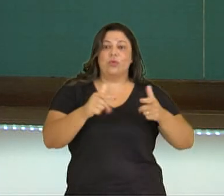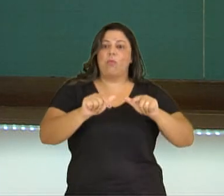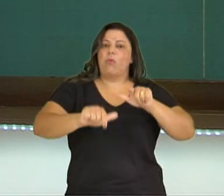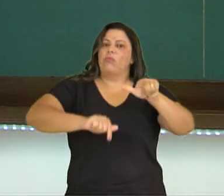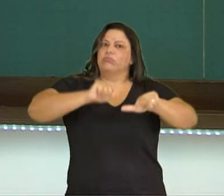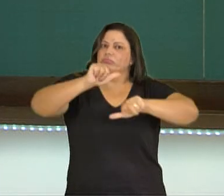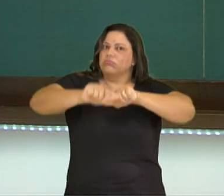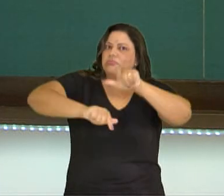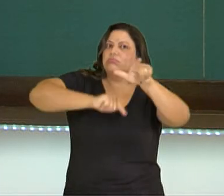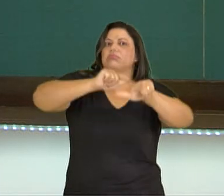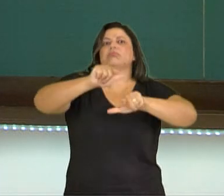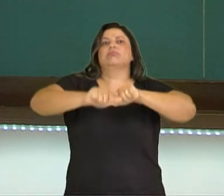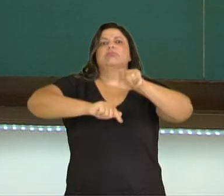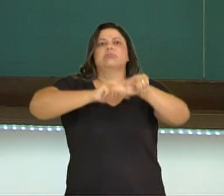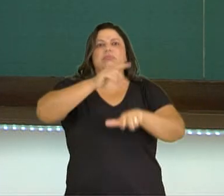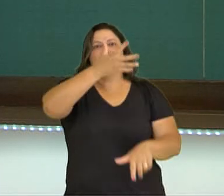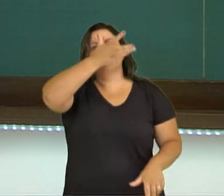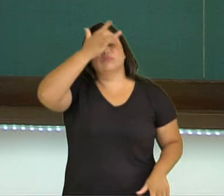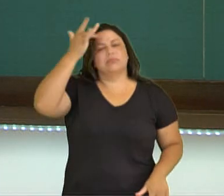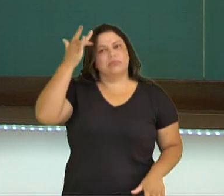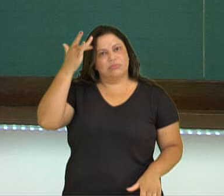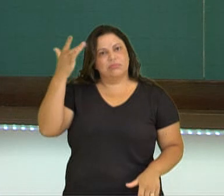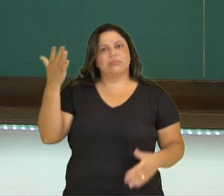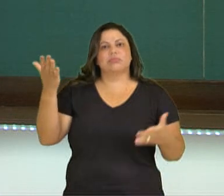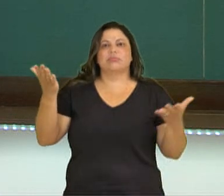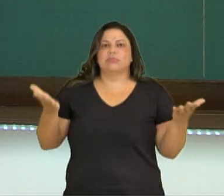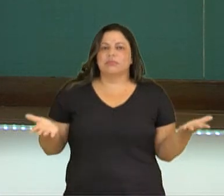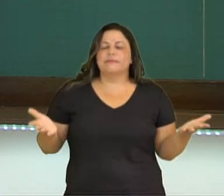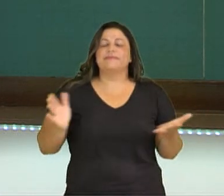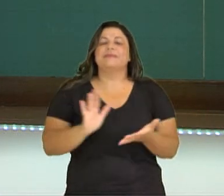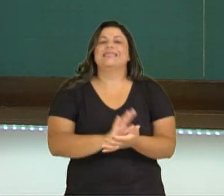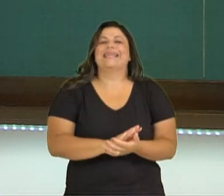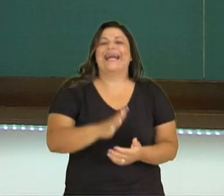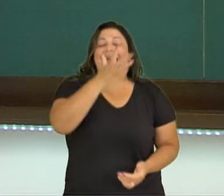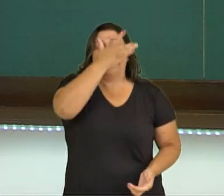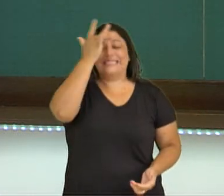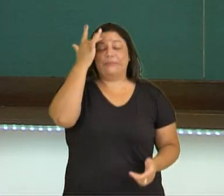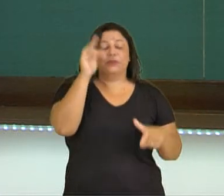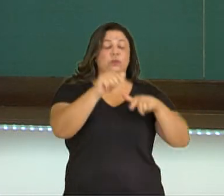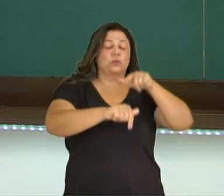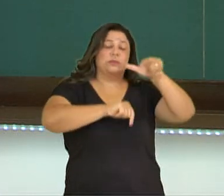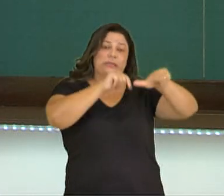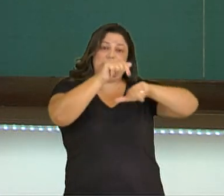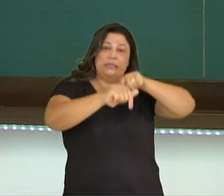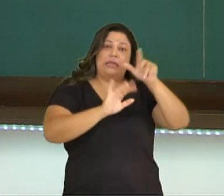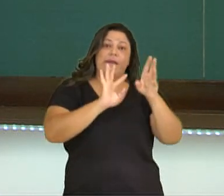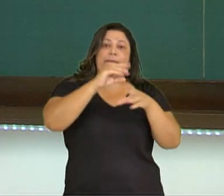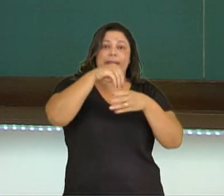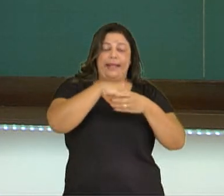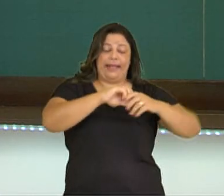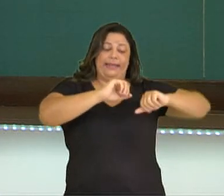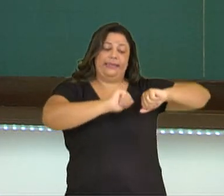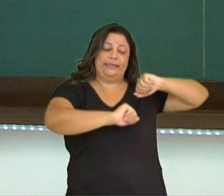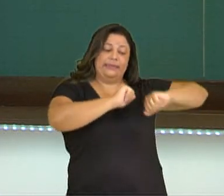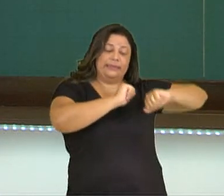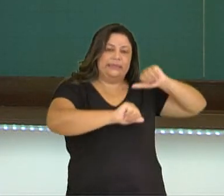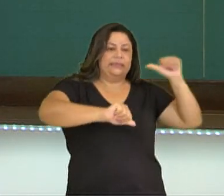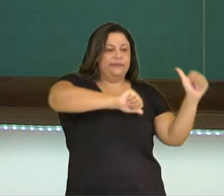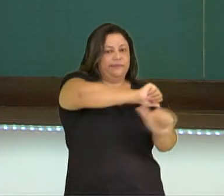muito trabalho para as pessoas. As pessoas que trabalham na indústria transformam